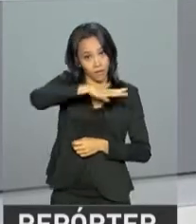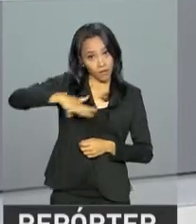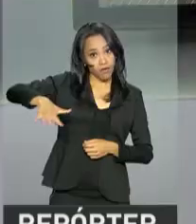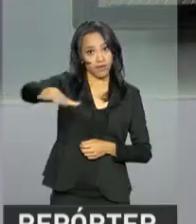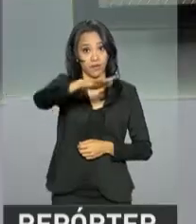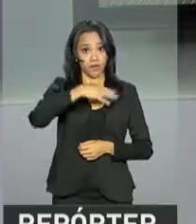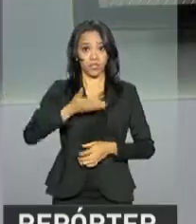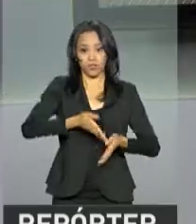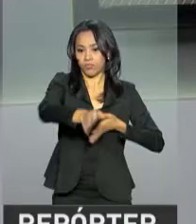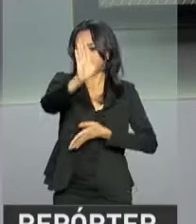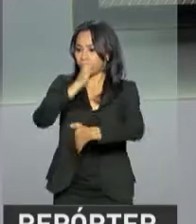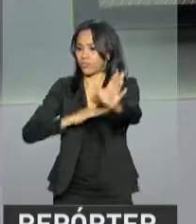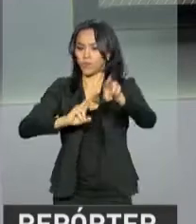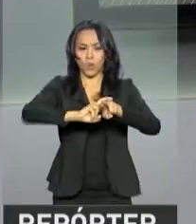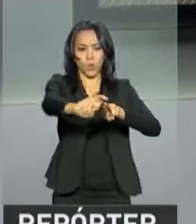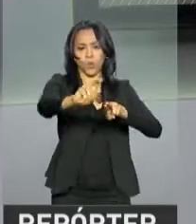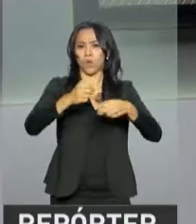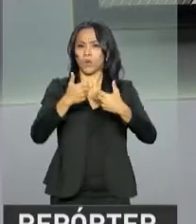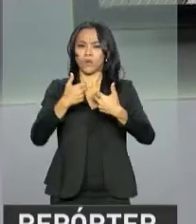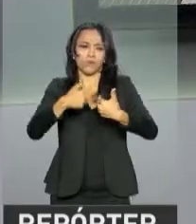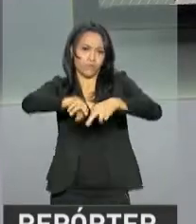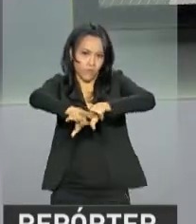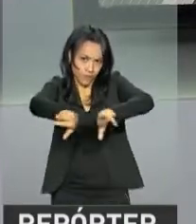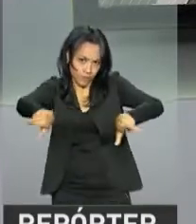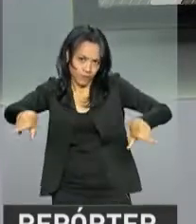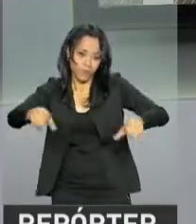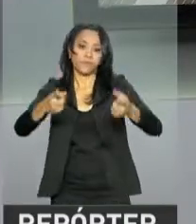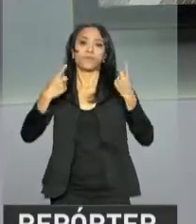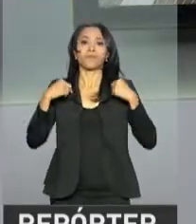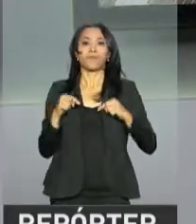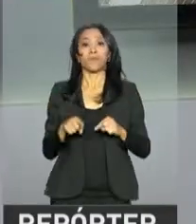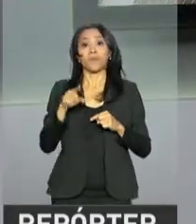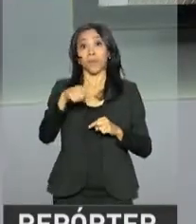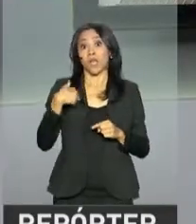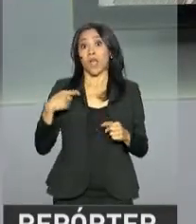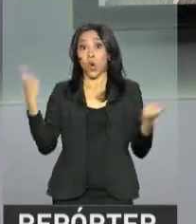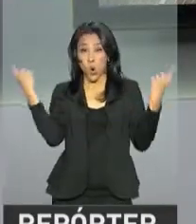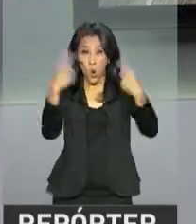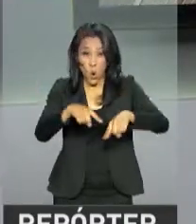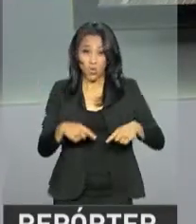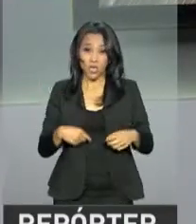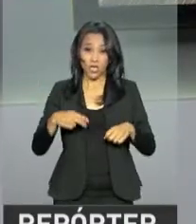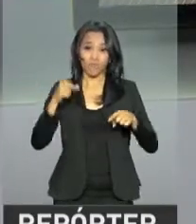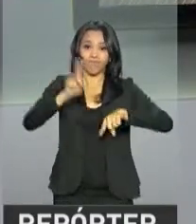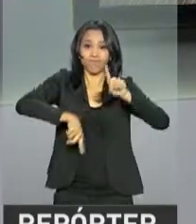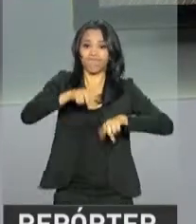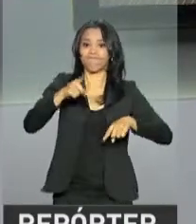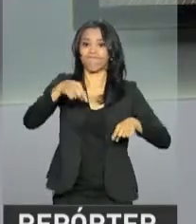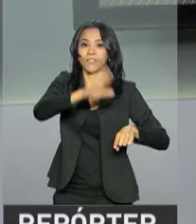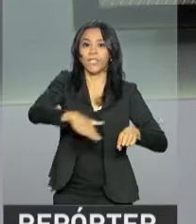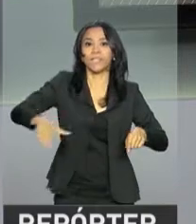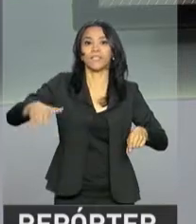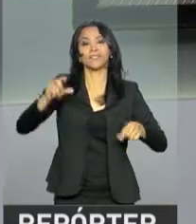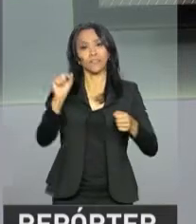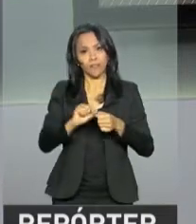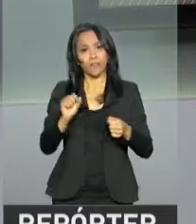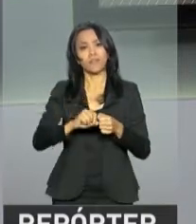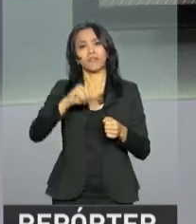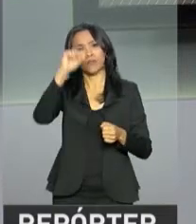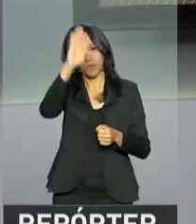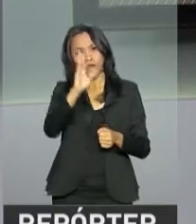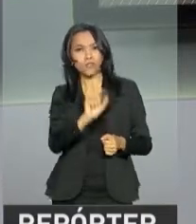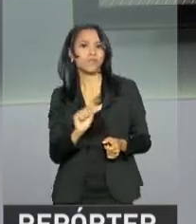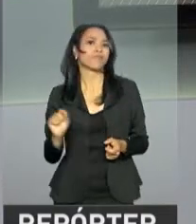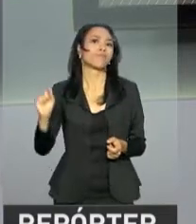viária. Uma das maiores ações de combate à pornografia infantil está sendo realizada em todo o país. E quem traz